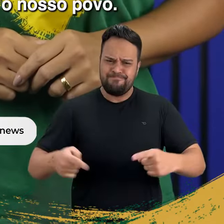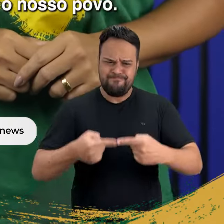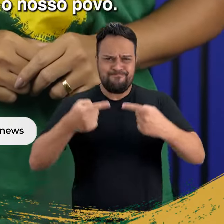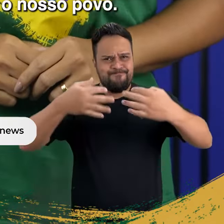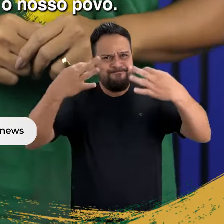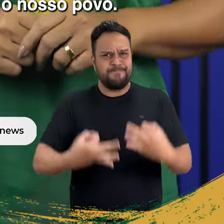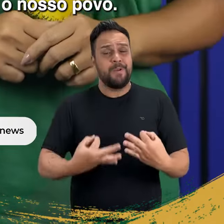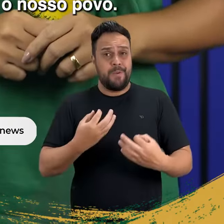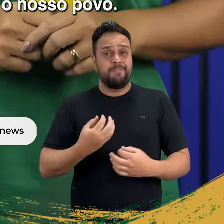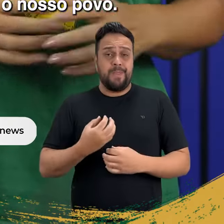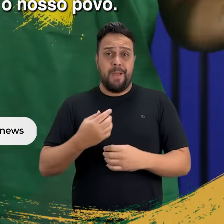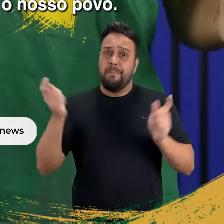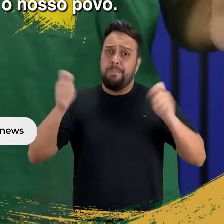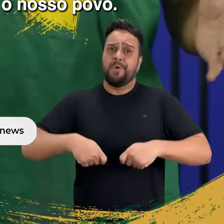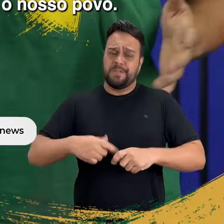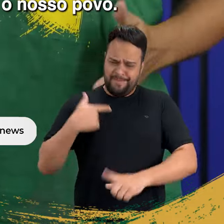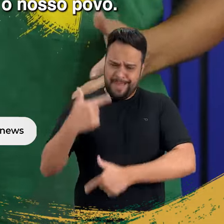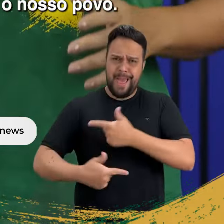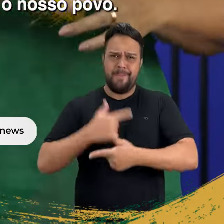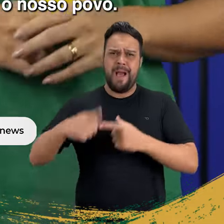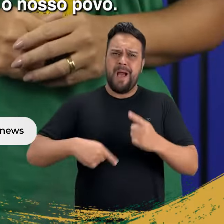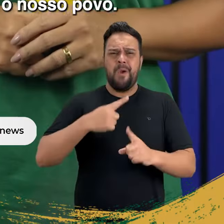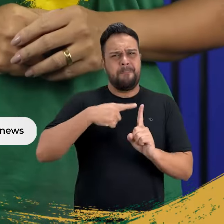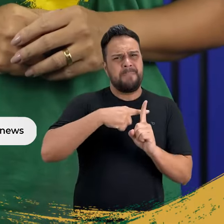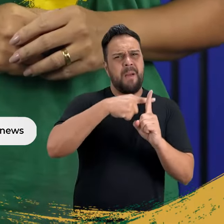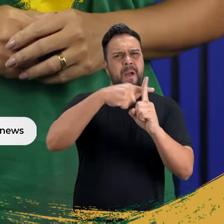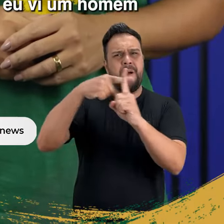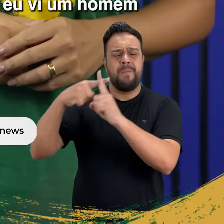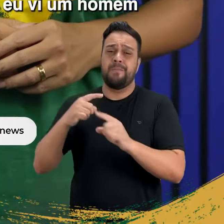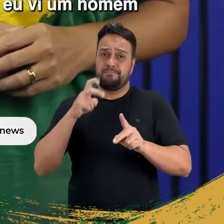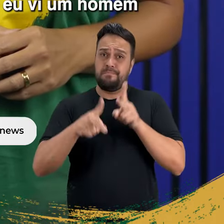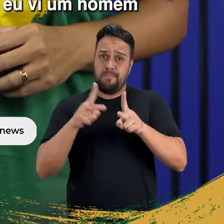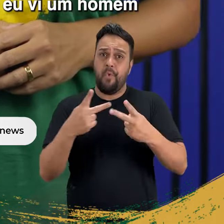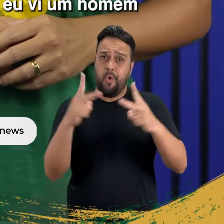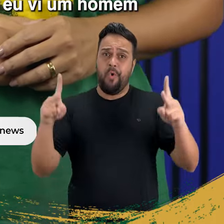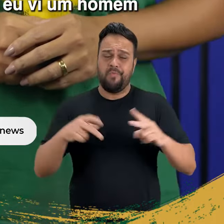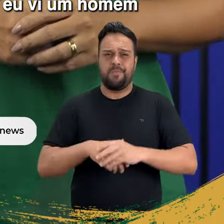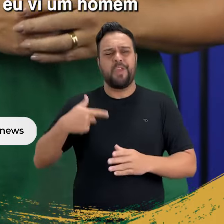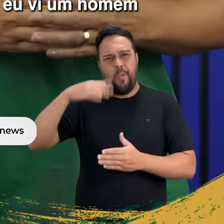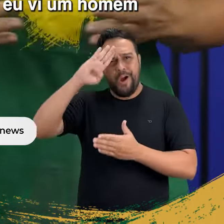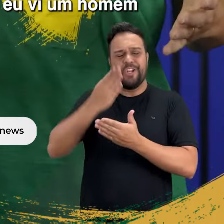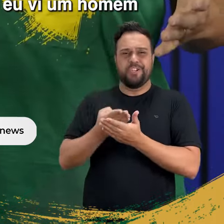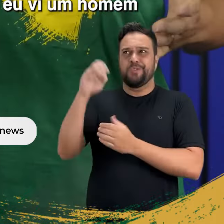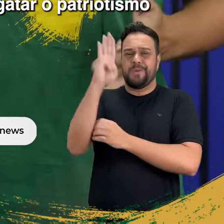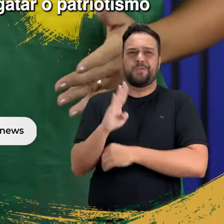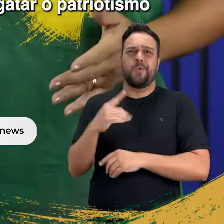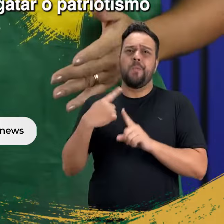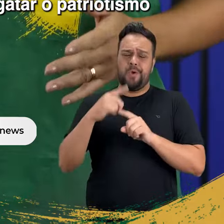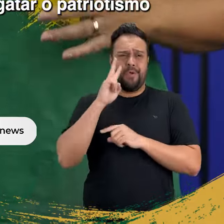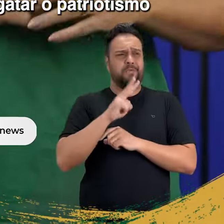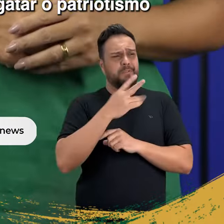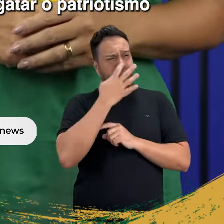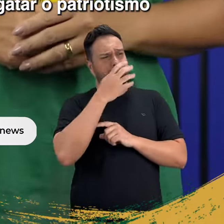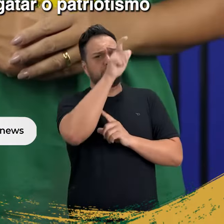é possível realizar grandes feitos para o nosso povo eu acredito no Brasil porque eu vi um homem ser